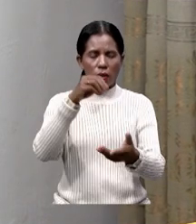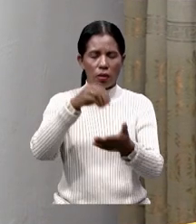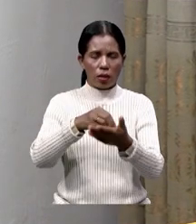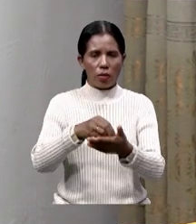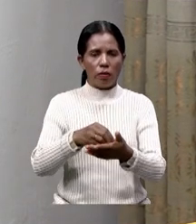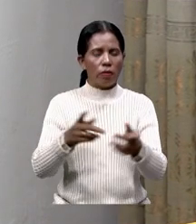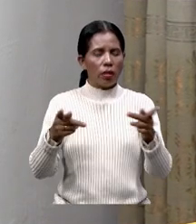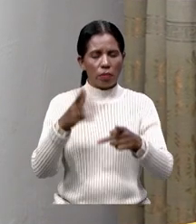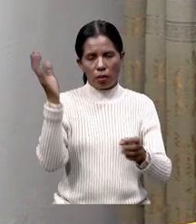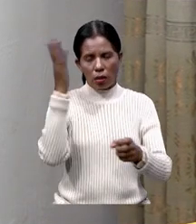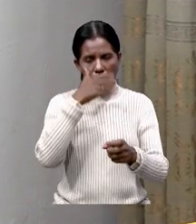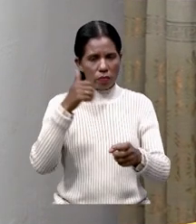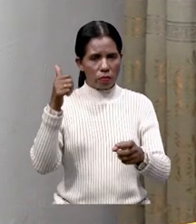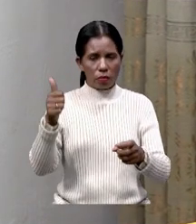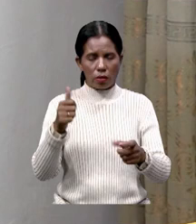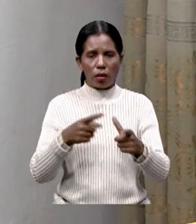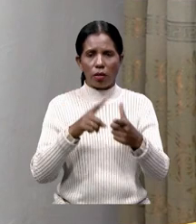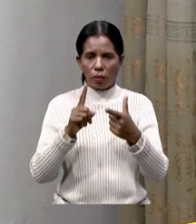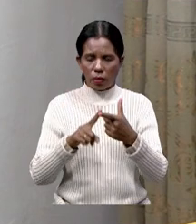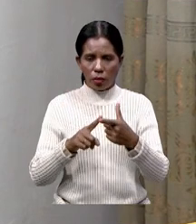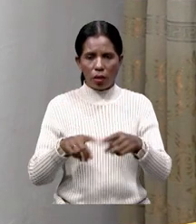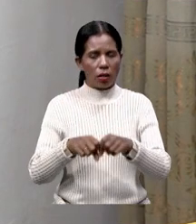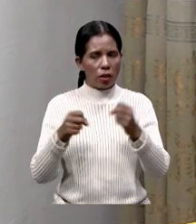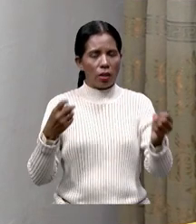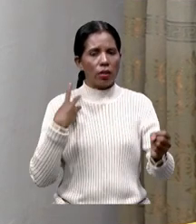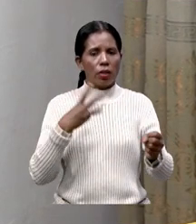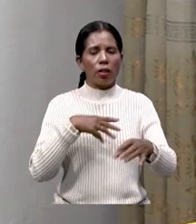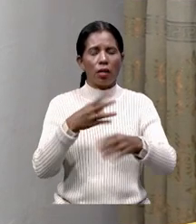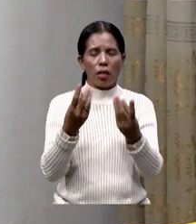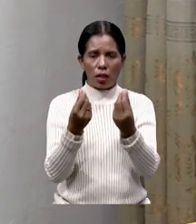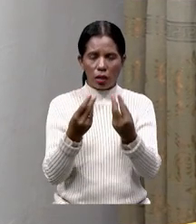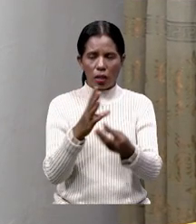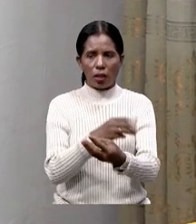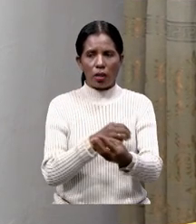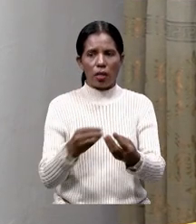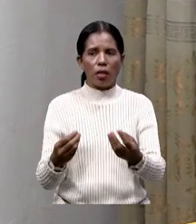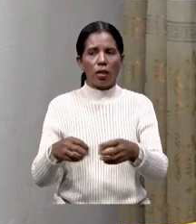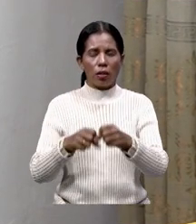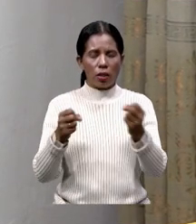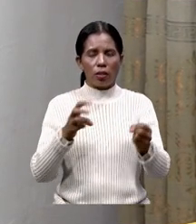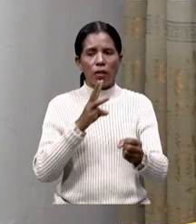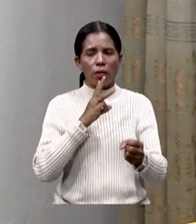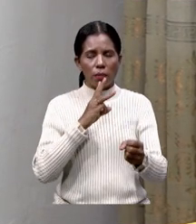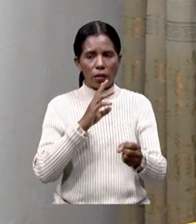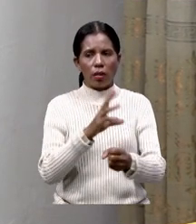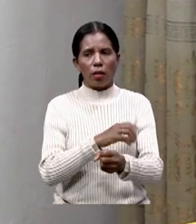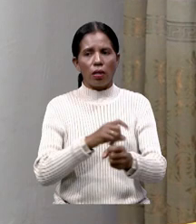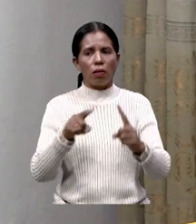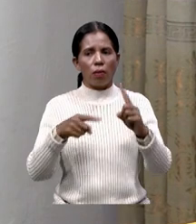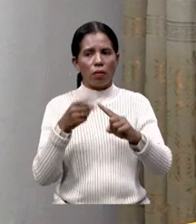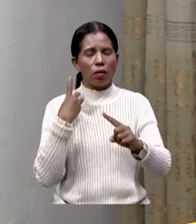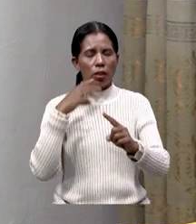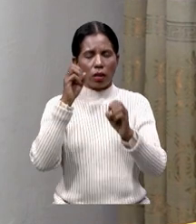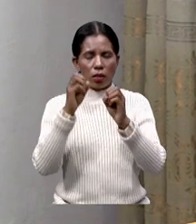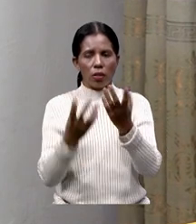beladia segundo nia estraga etena rai ke nia estraga etena be i kubahira kondita